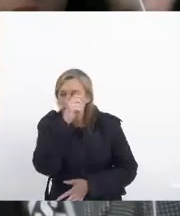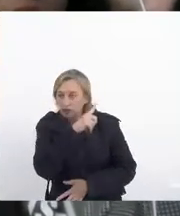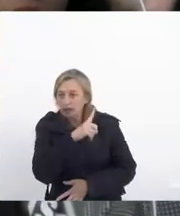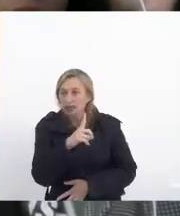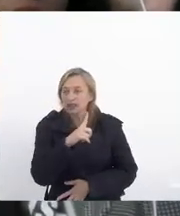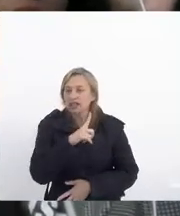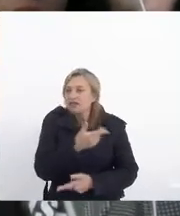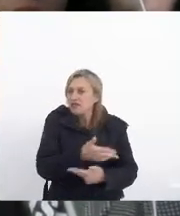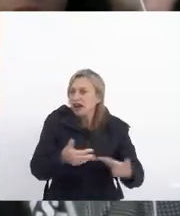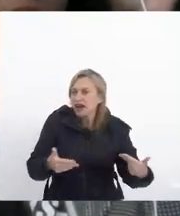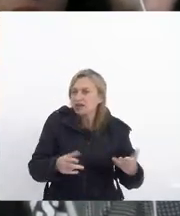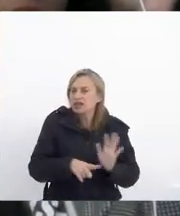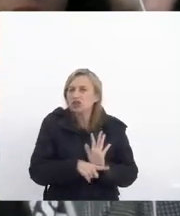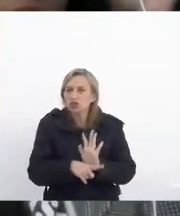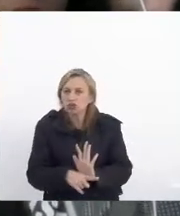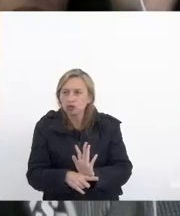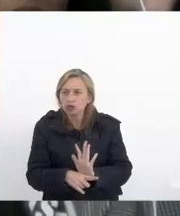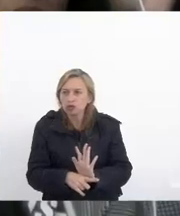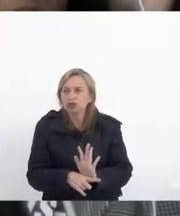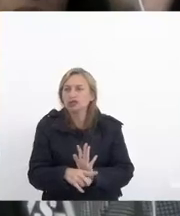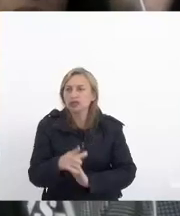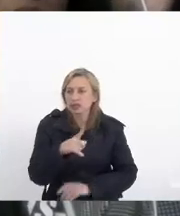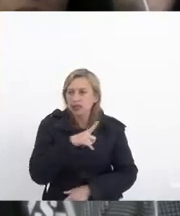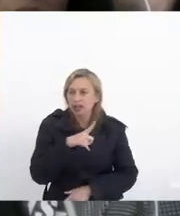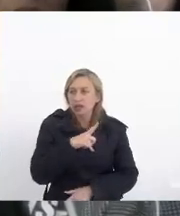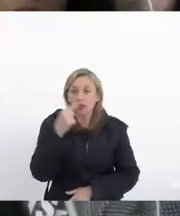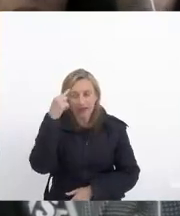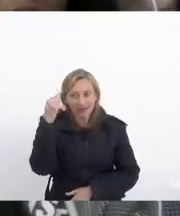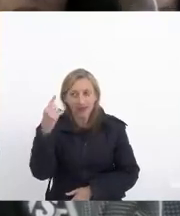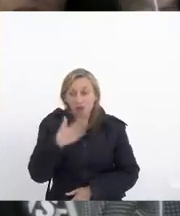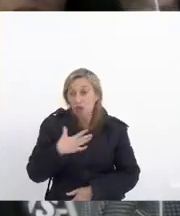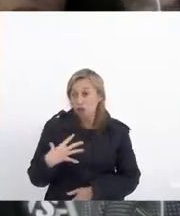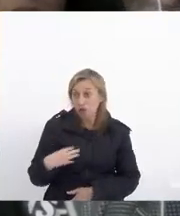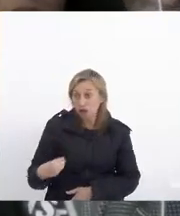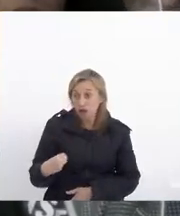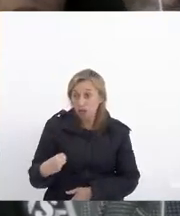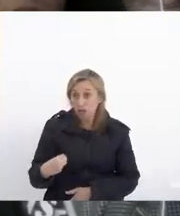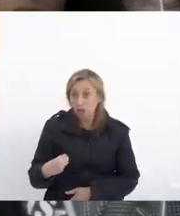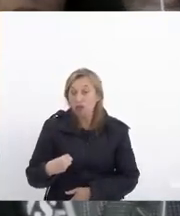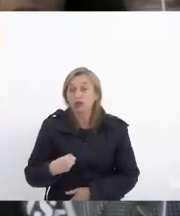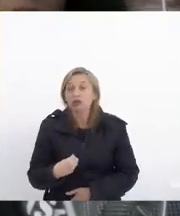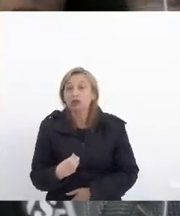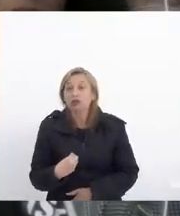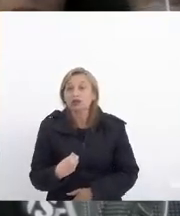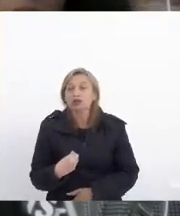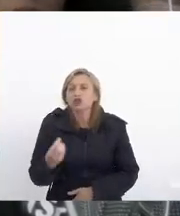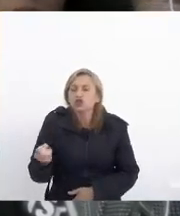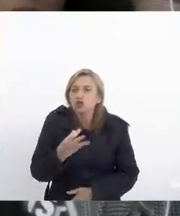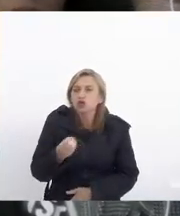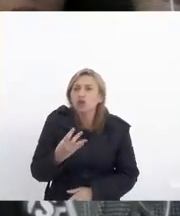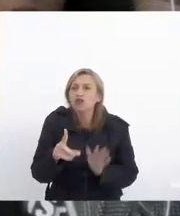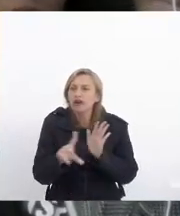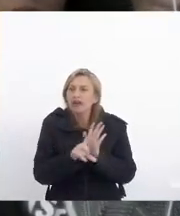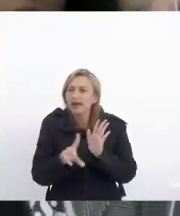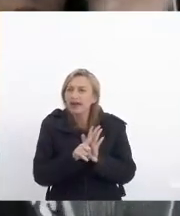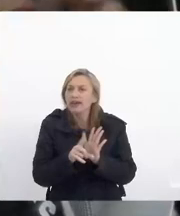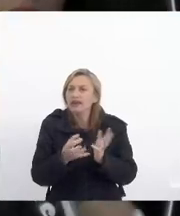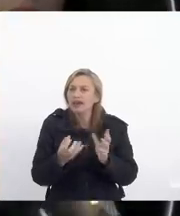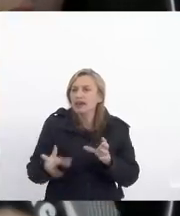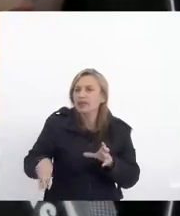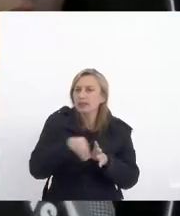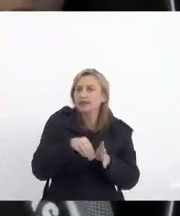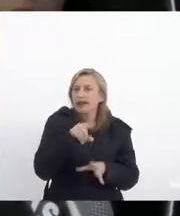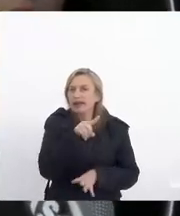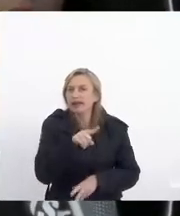têm vários benefícios estão tendo, faça uma ideia, meu filho, com essa nova lei, eles estão querendo implantar aí,